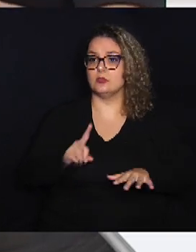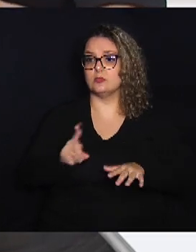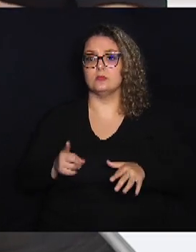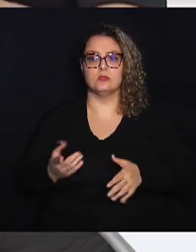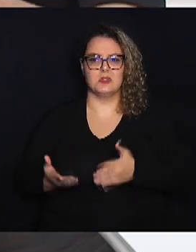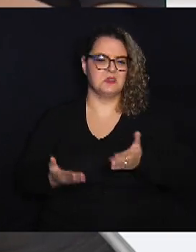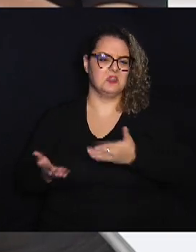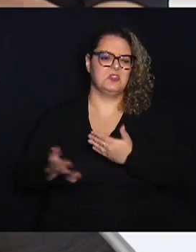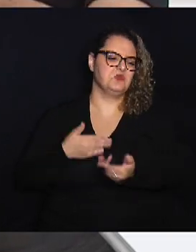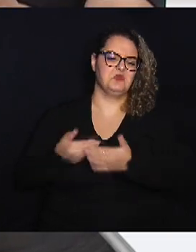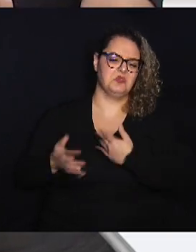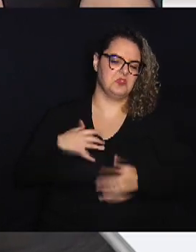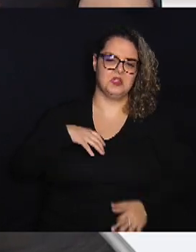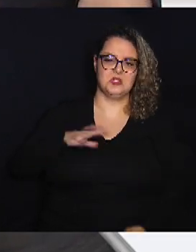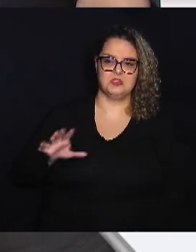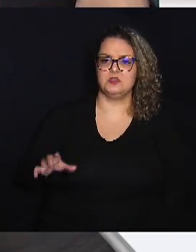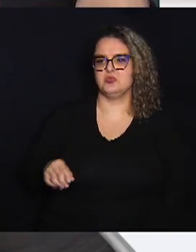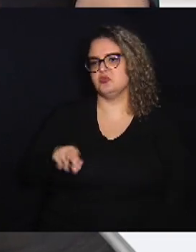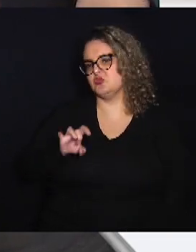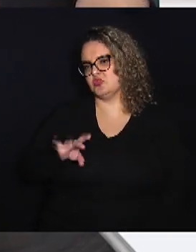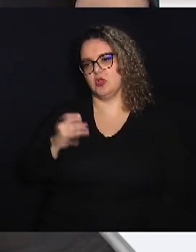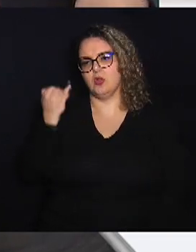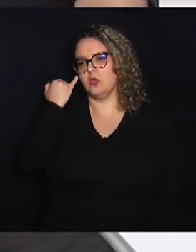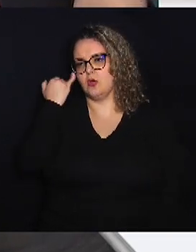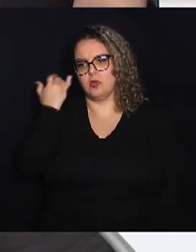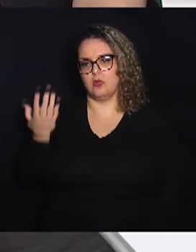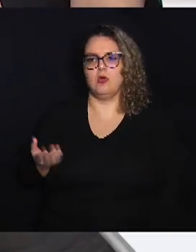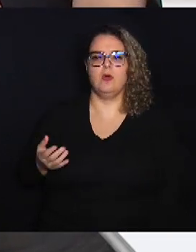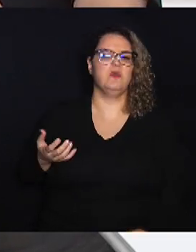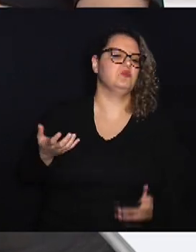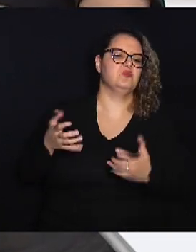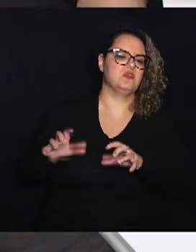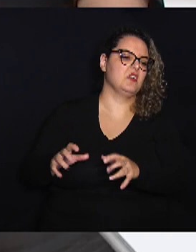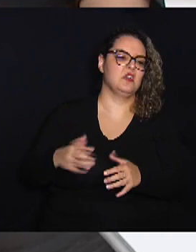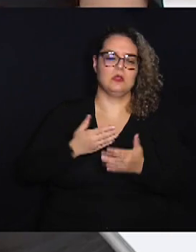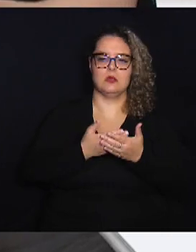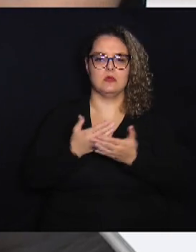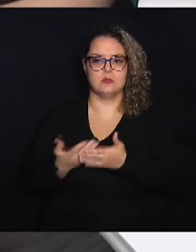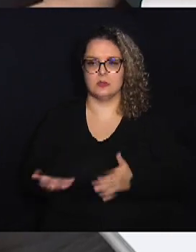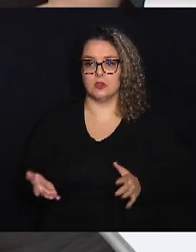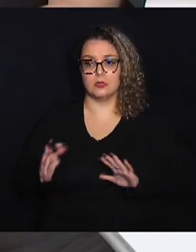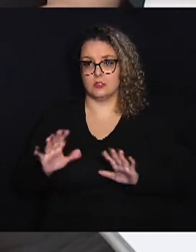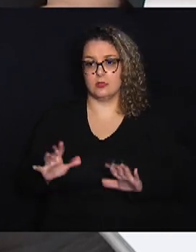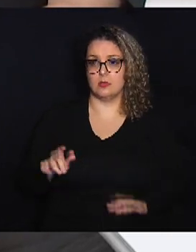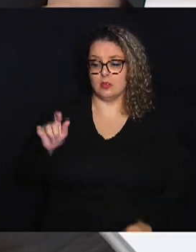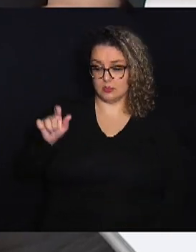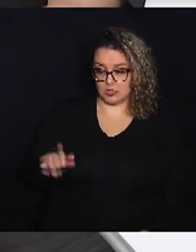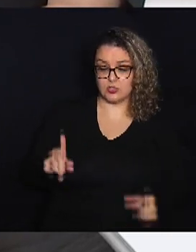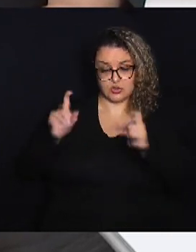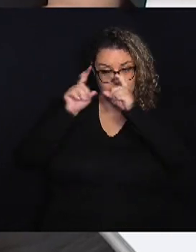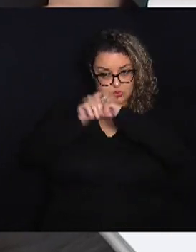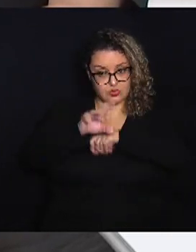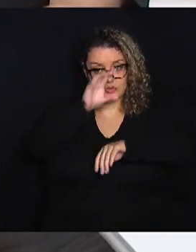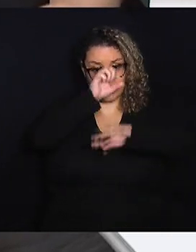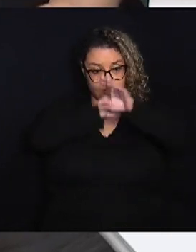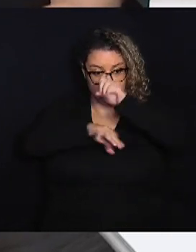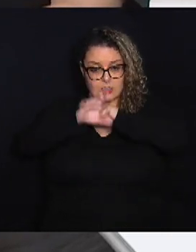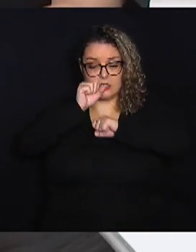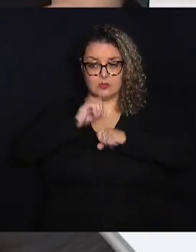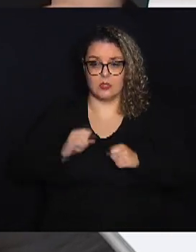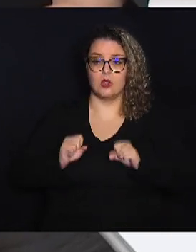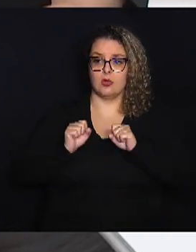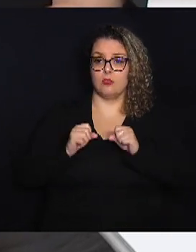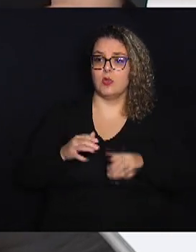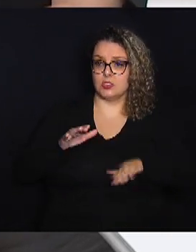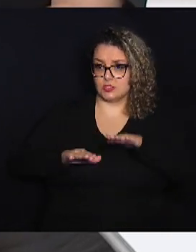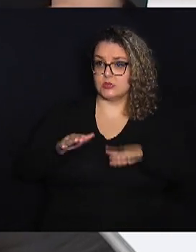desdém, não é tratar só como preguiça ou descaso do aluno, porque a pessoa que tem de fato uma dificuldade de aprendizagem, ela pode às